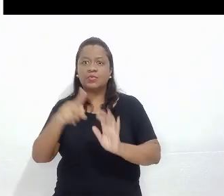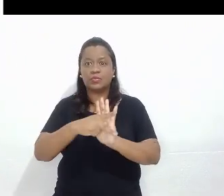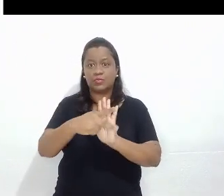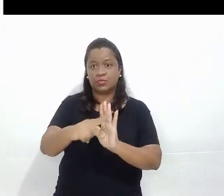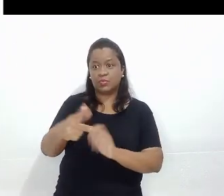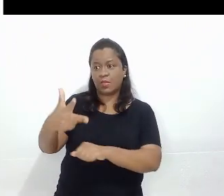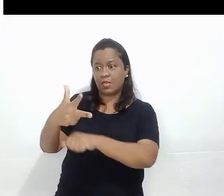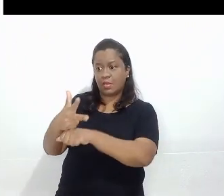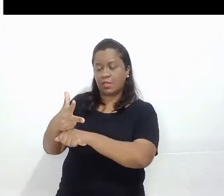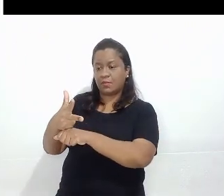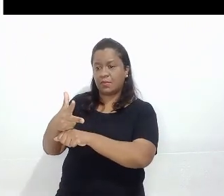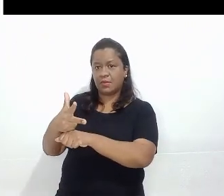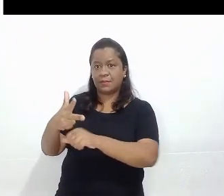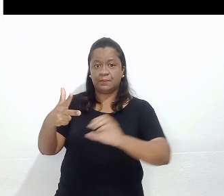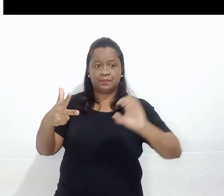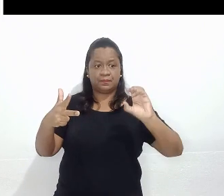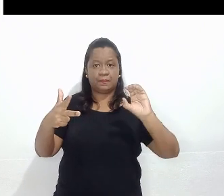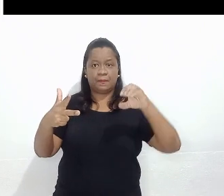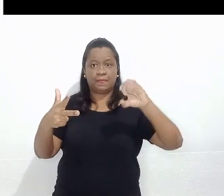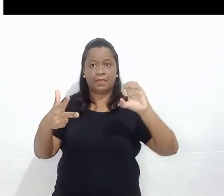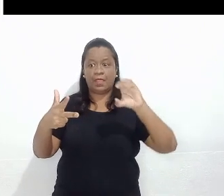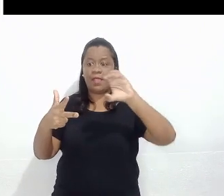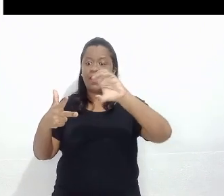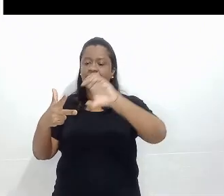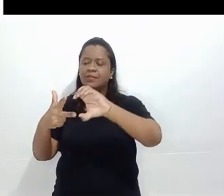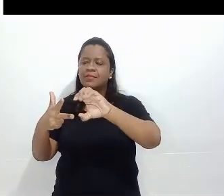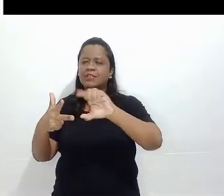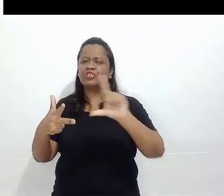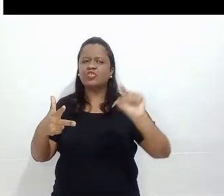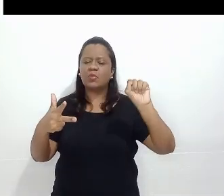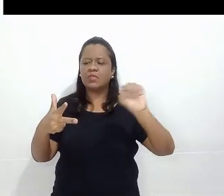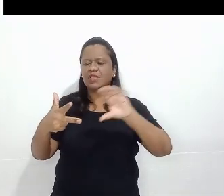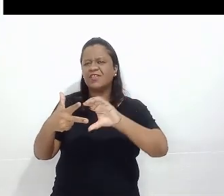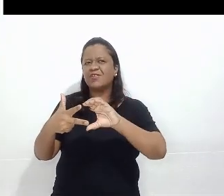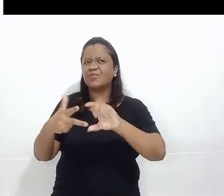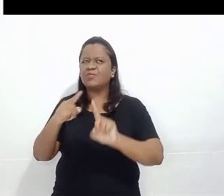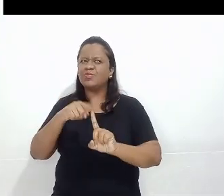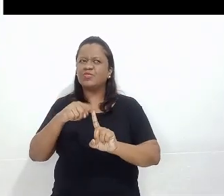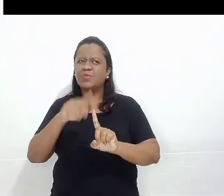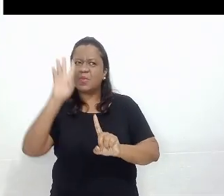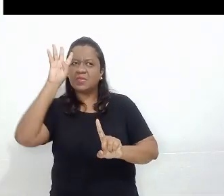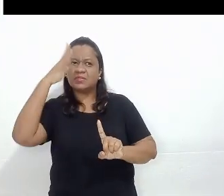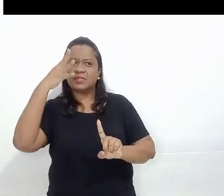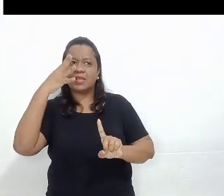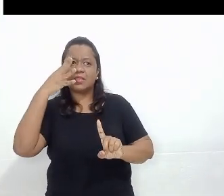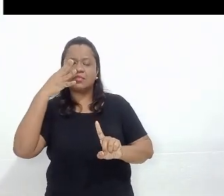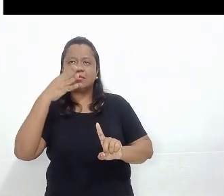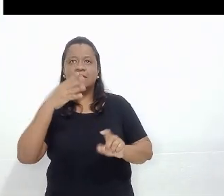escolheu. Às vezes você escolheu uma lente pensando no tipo de resultado de enquadramento e na hora